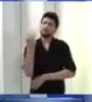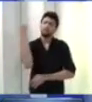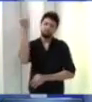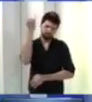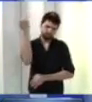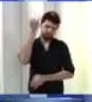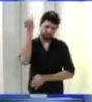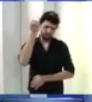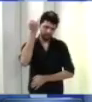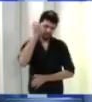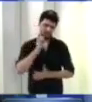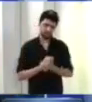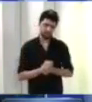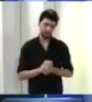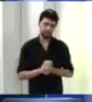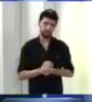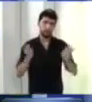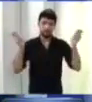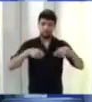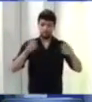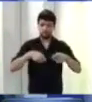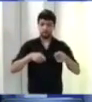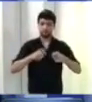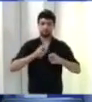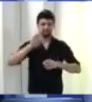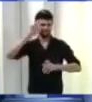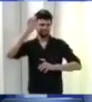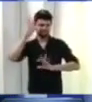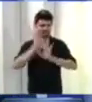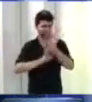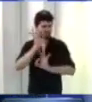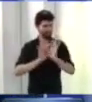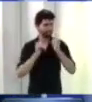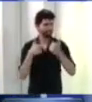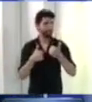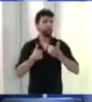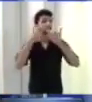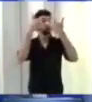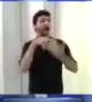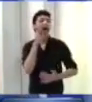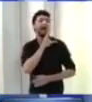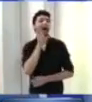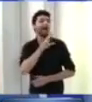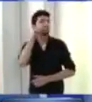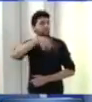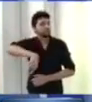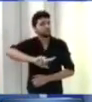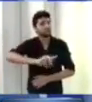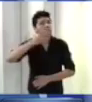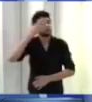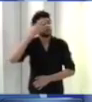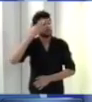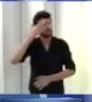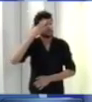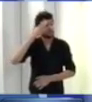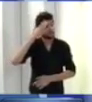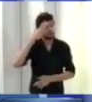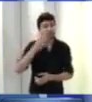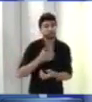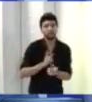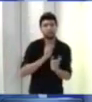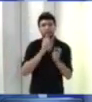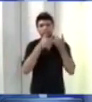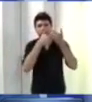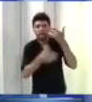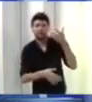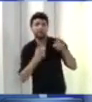fundamental. A capacidade de gerenciar. Eu vou explicar e rapidinho para você, sem muitas palavras,